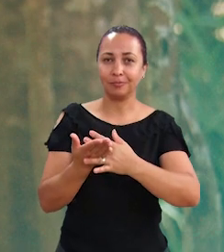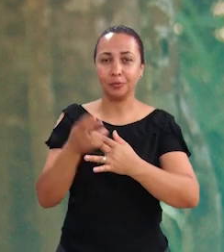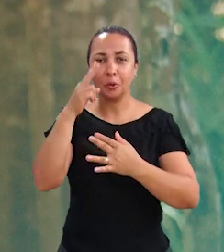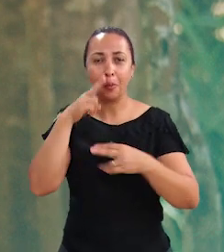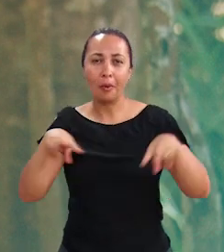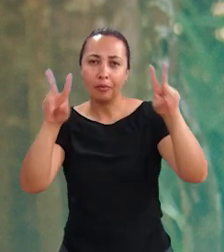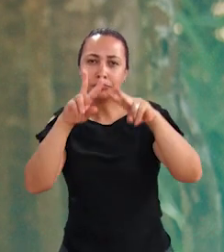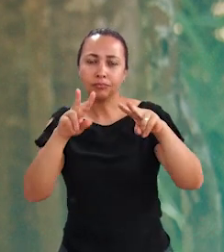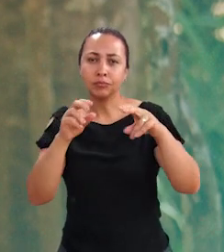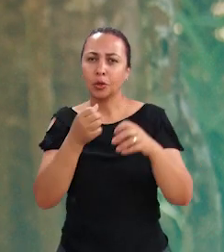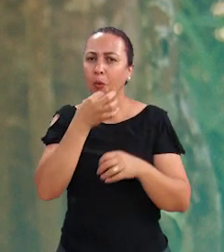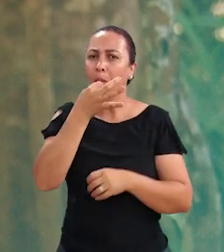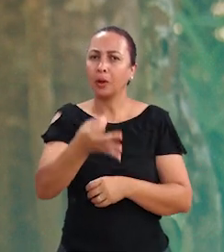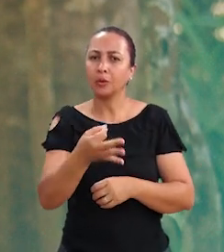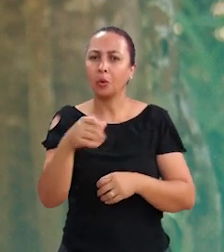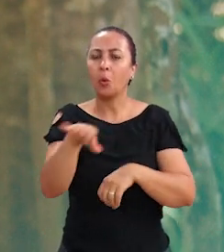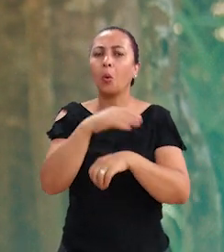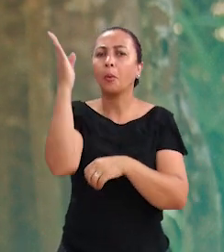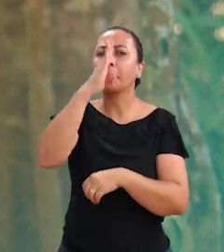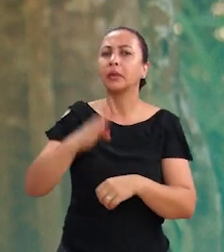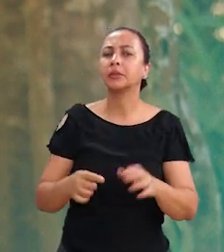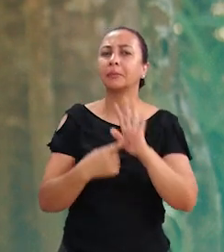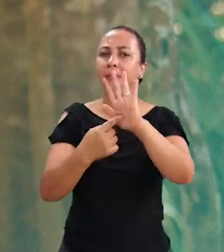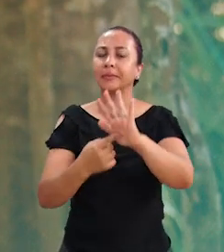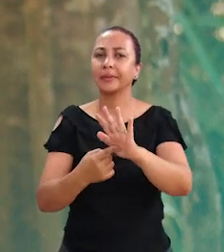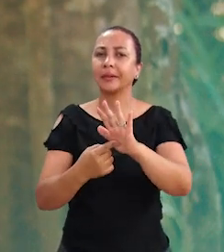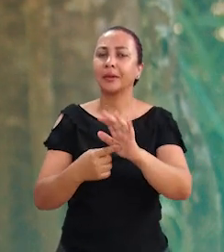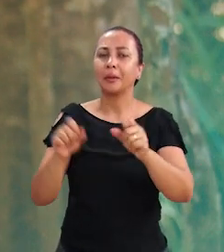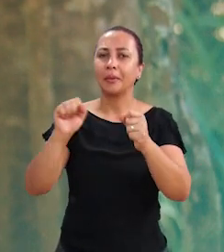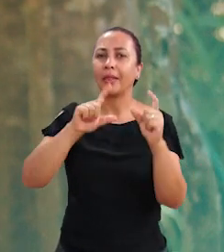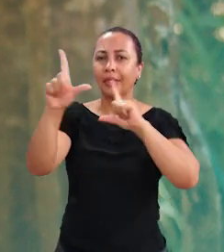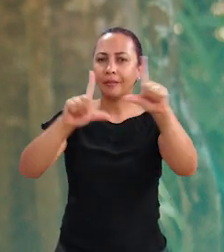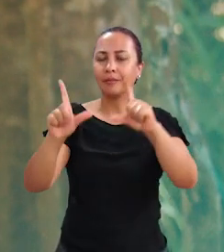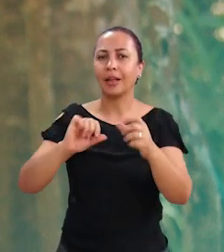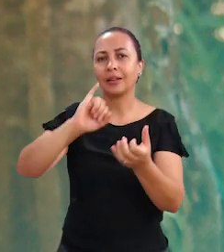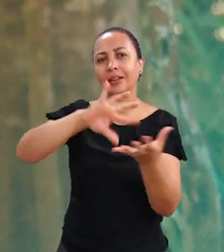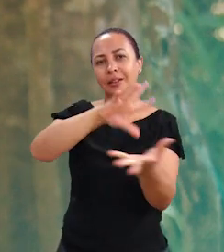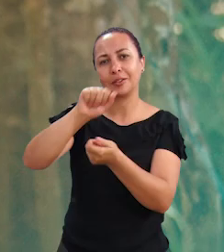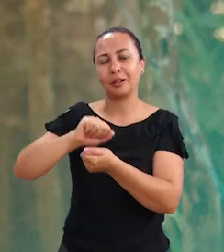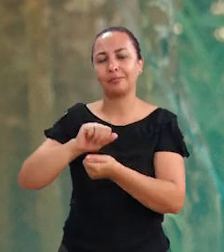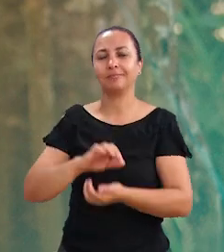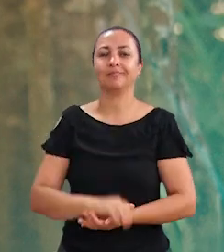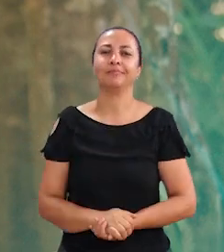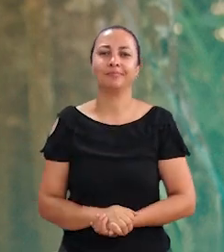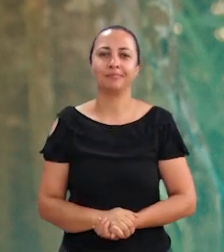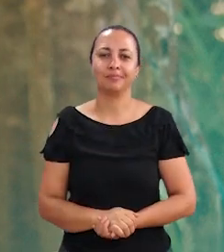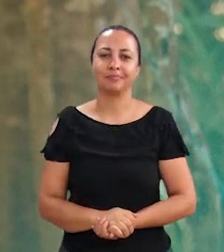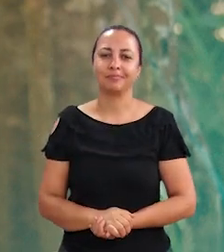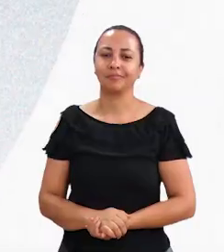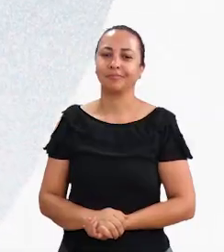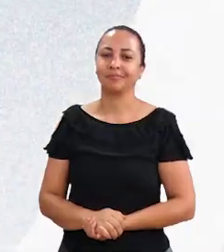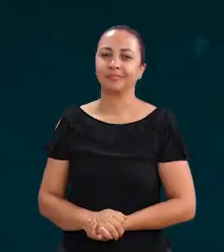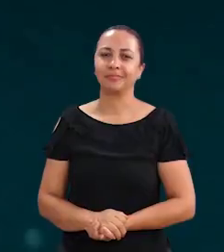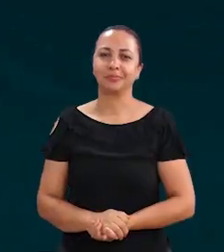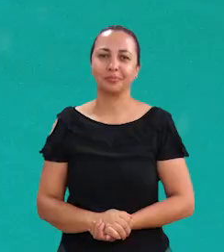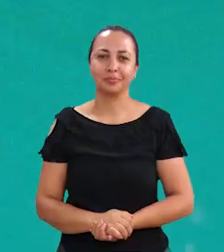Daqui a pouco, uma visão crítica sobre a forma como o Brasil é retratado pela mídia internacional. É depois do intervalo.